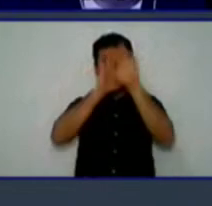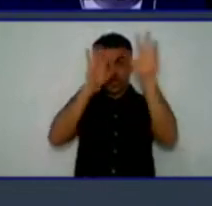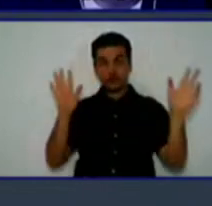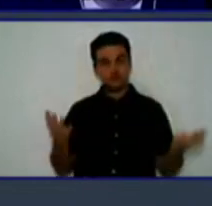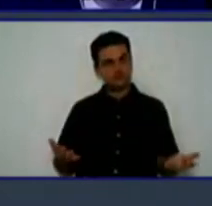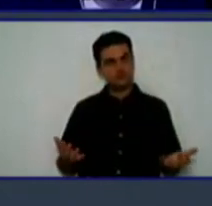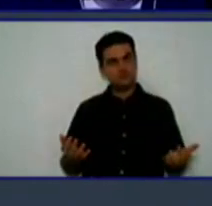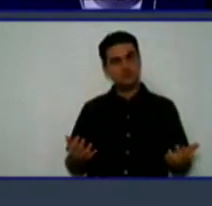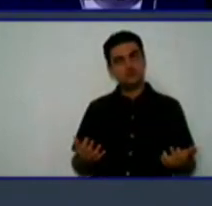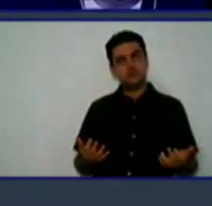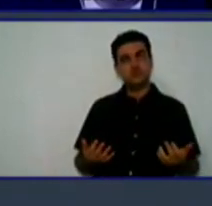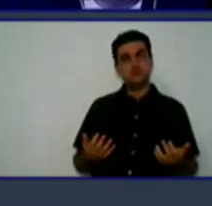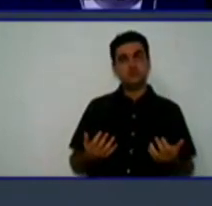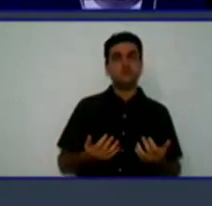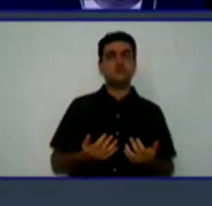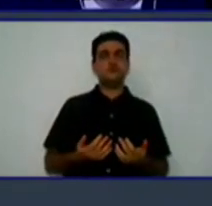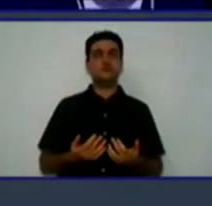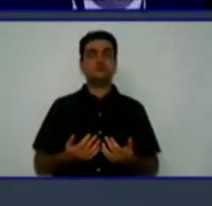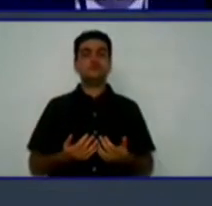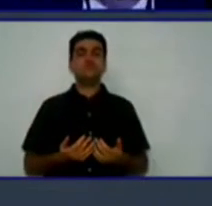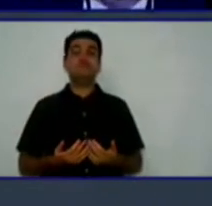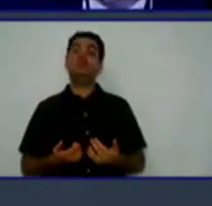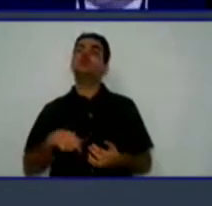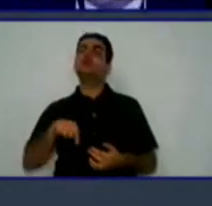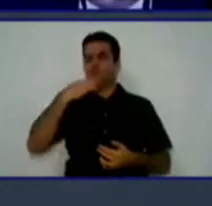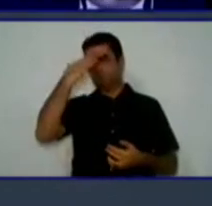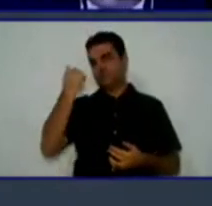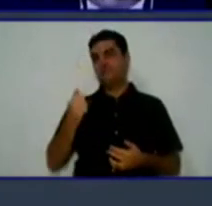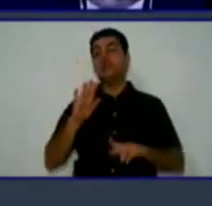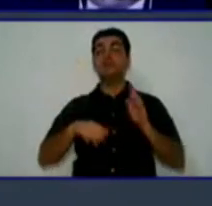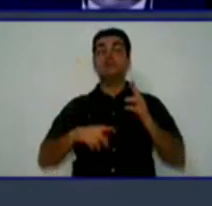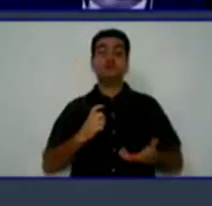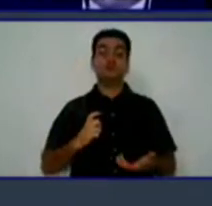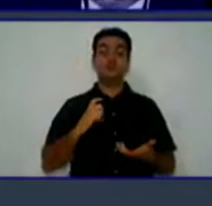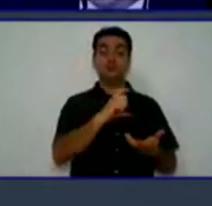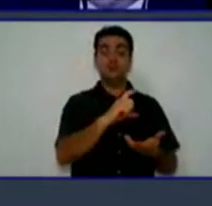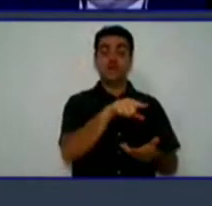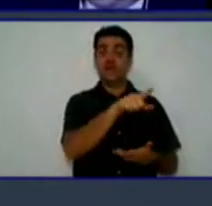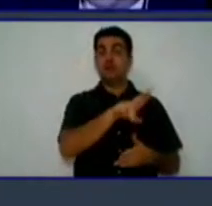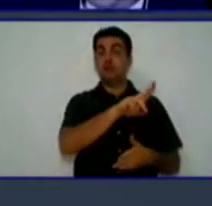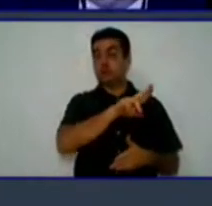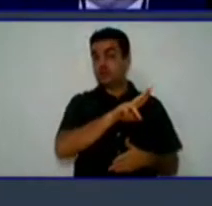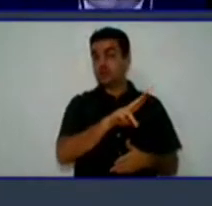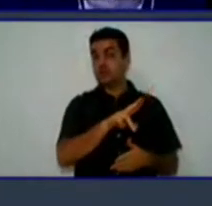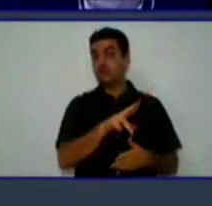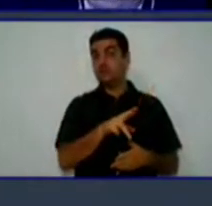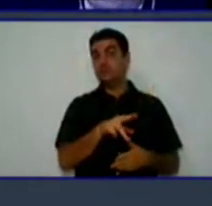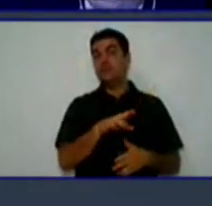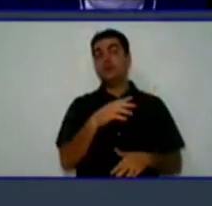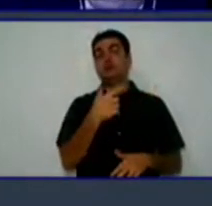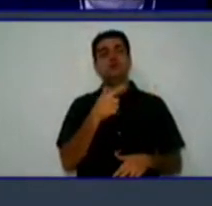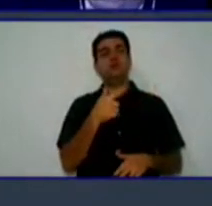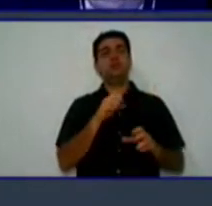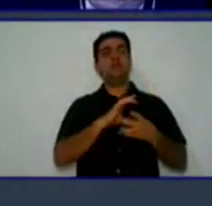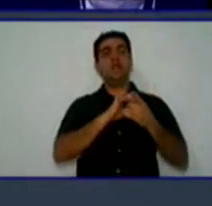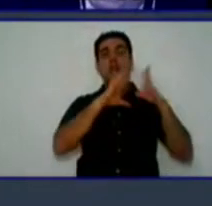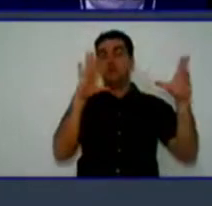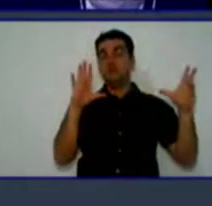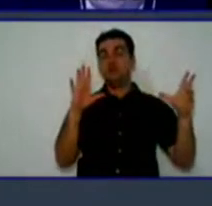expressamente essa previsão. Sabemos que para gastar o dinheiro público, se não há uma autorização,